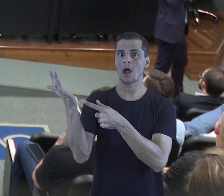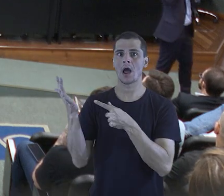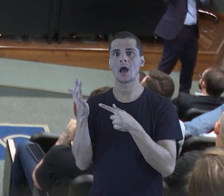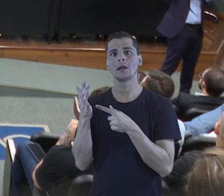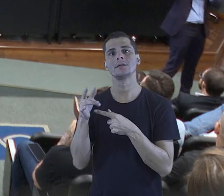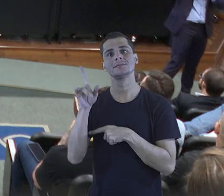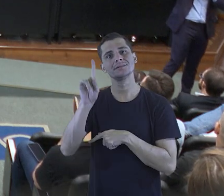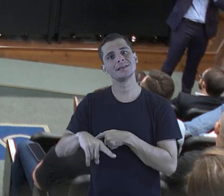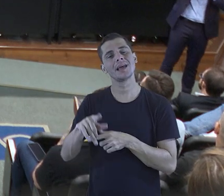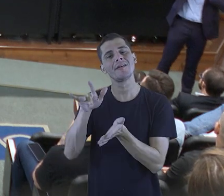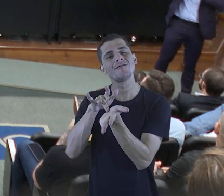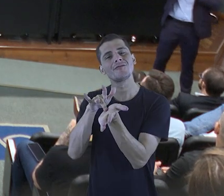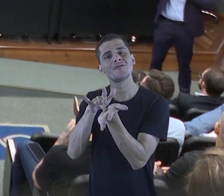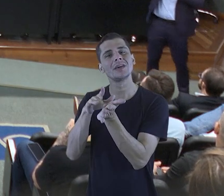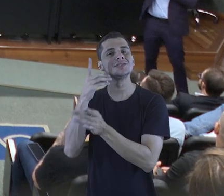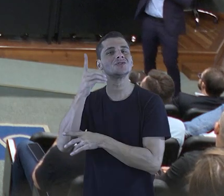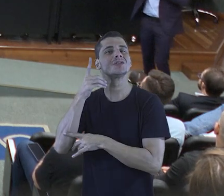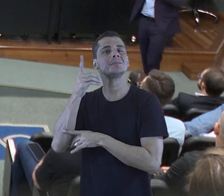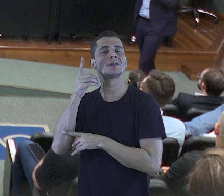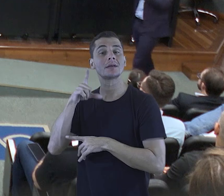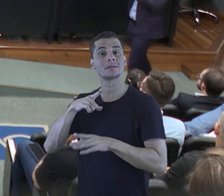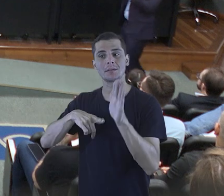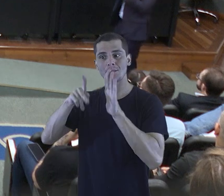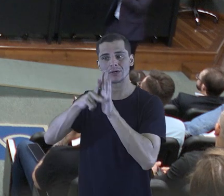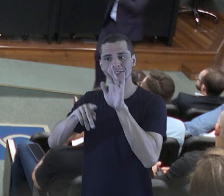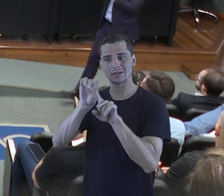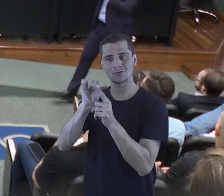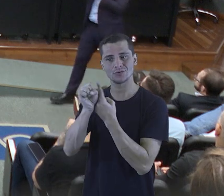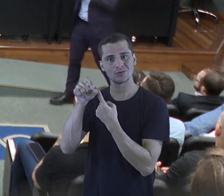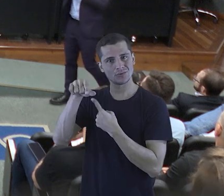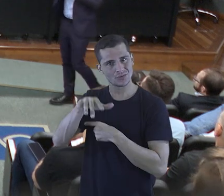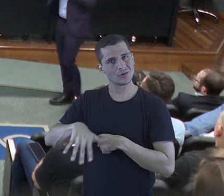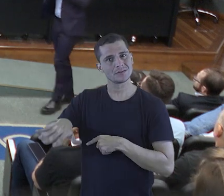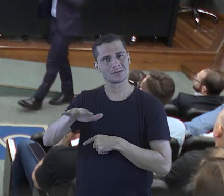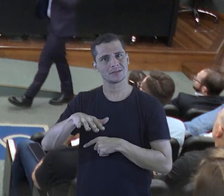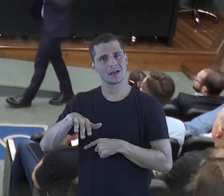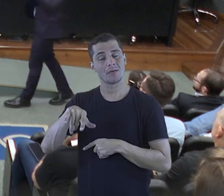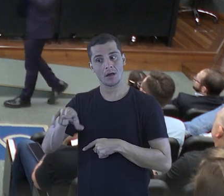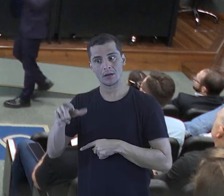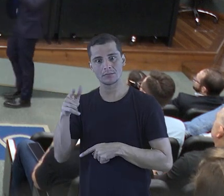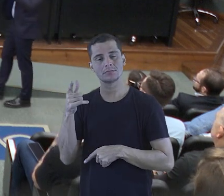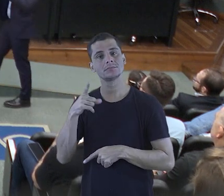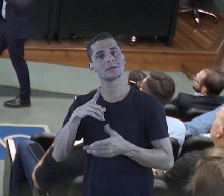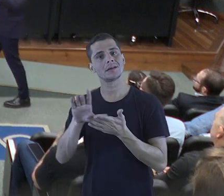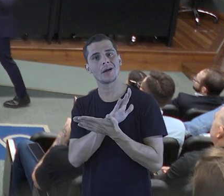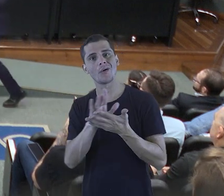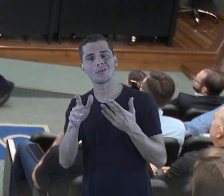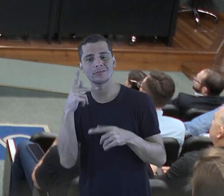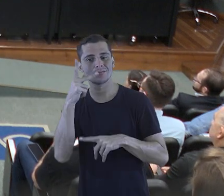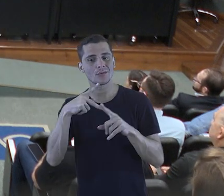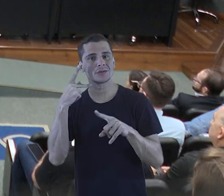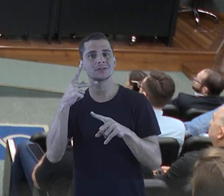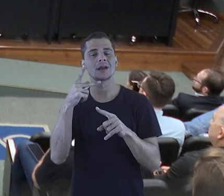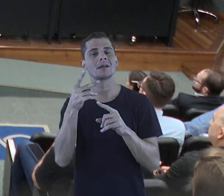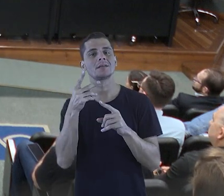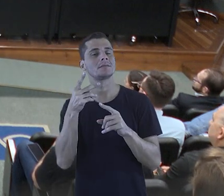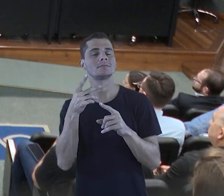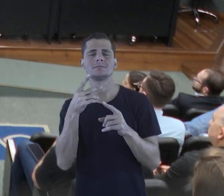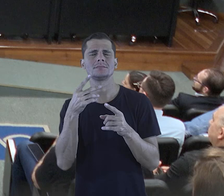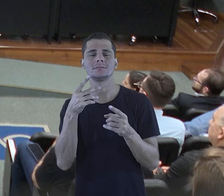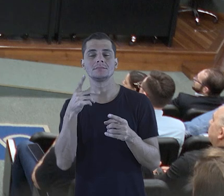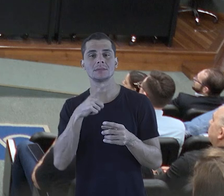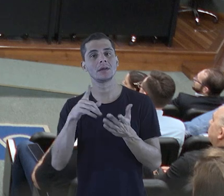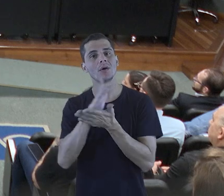exercendo a atividade de deputado por meio de um projeto social que vocês têm. Até fiquei sabendo que alguns projetos saem dali e vão para alguns deputados para ter